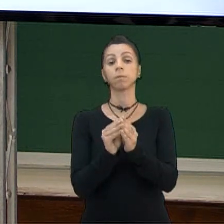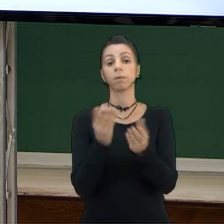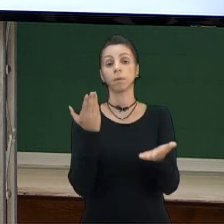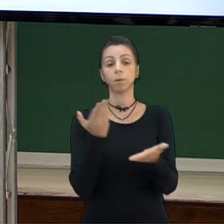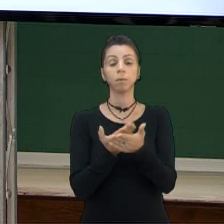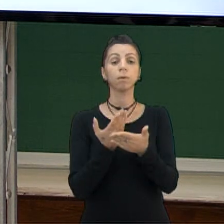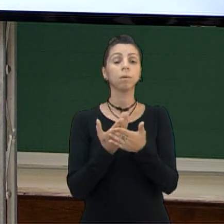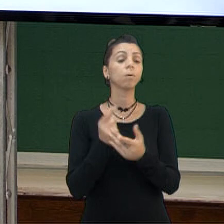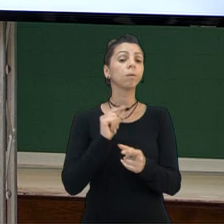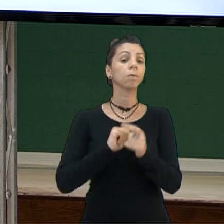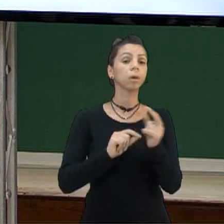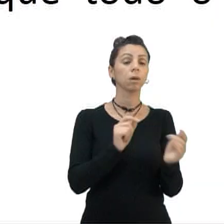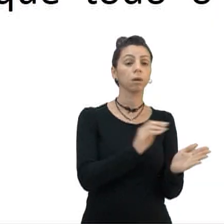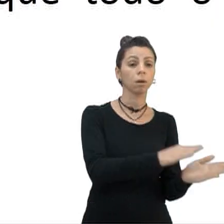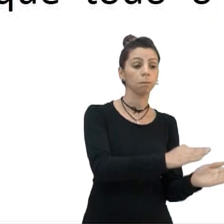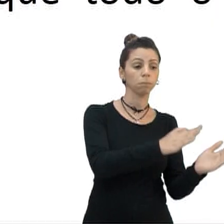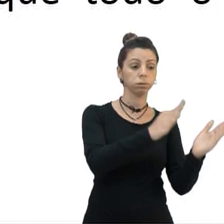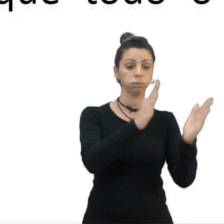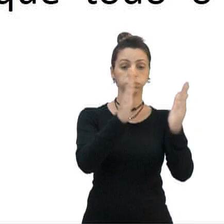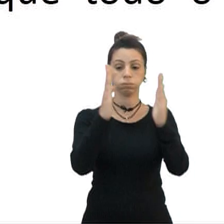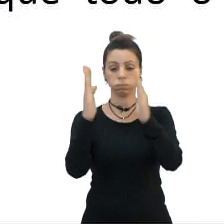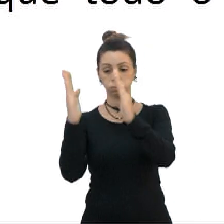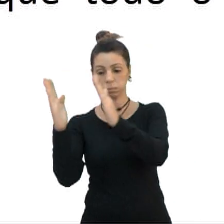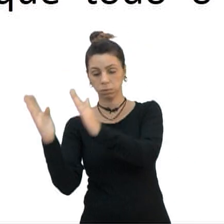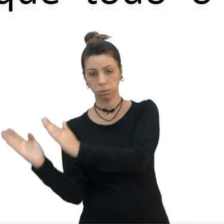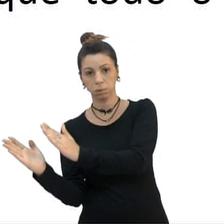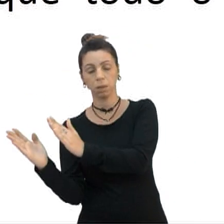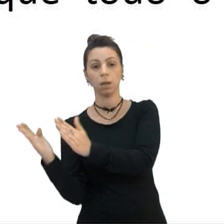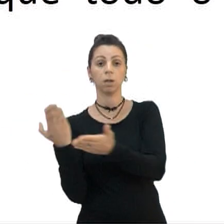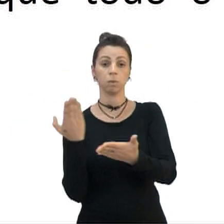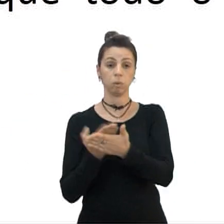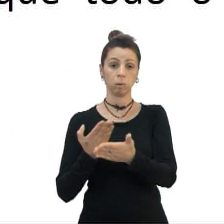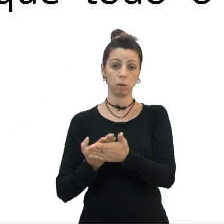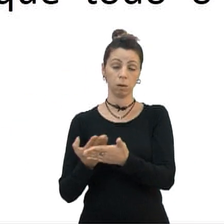tudo que nós vimos aqui, nós